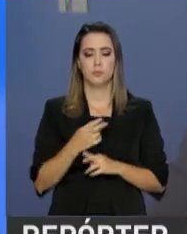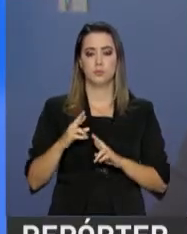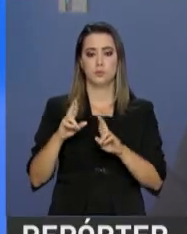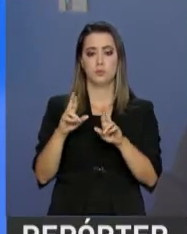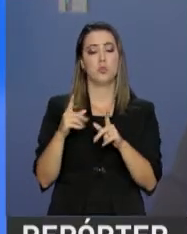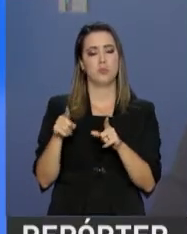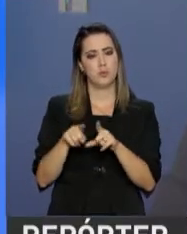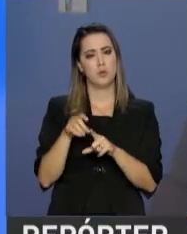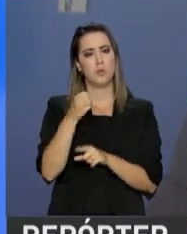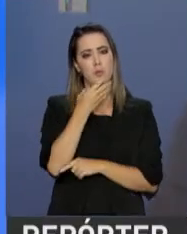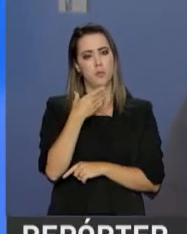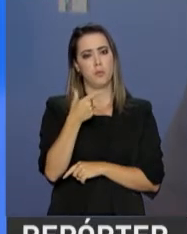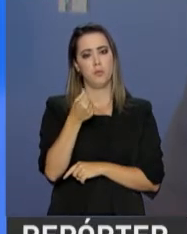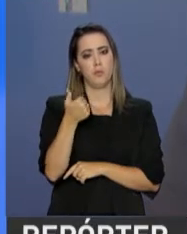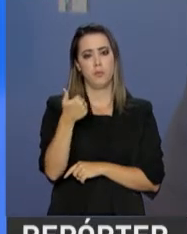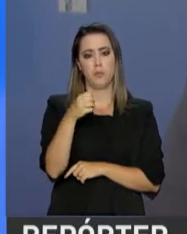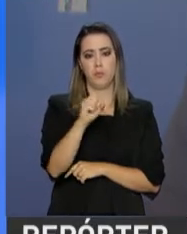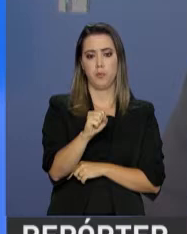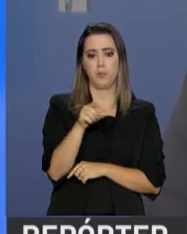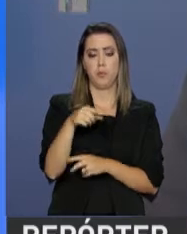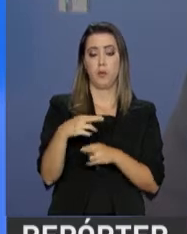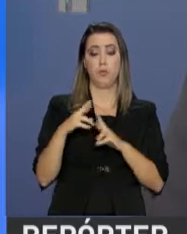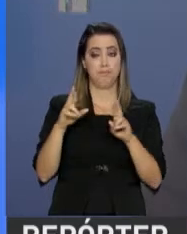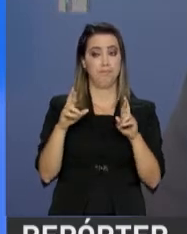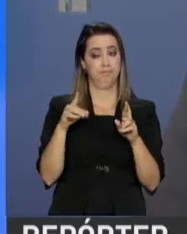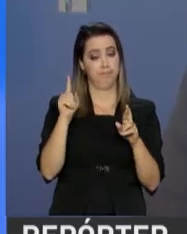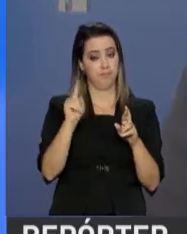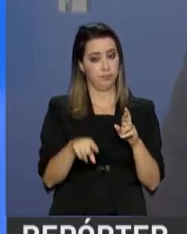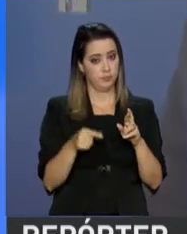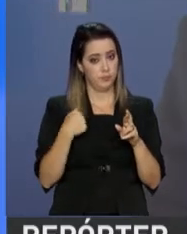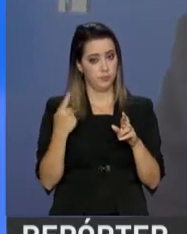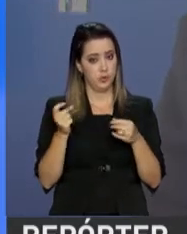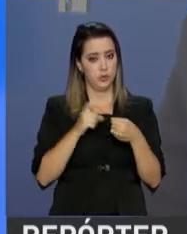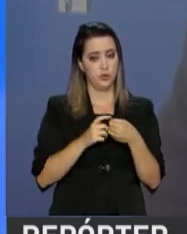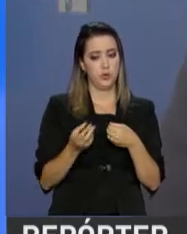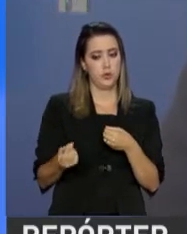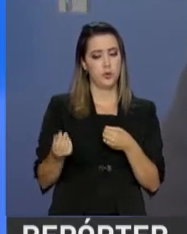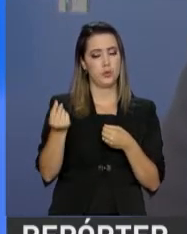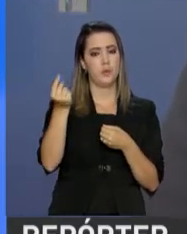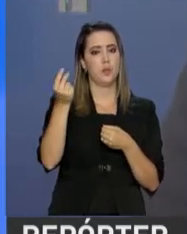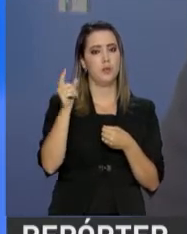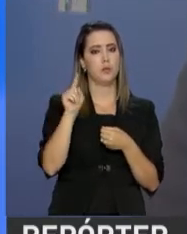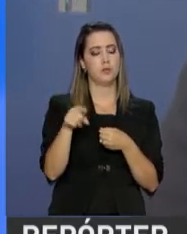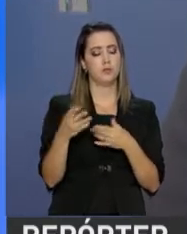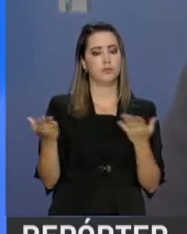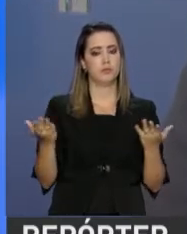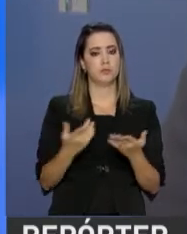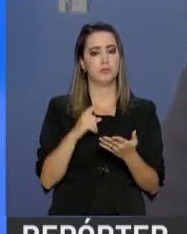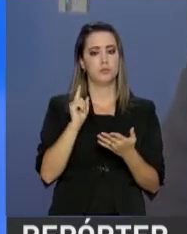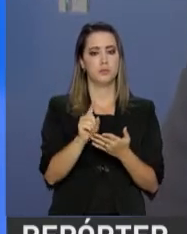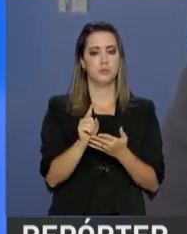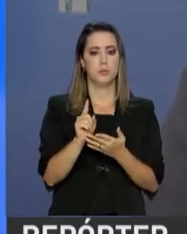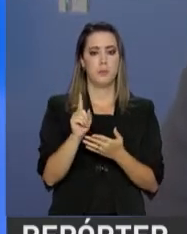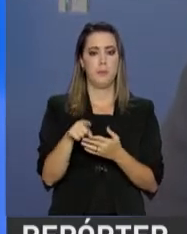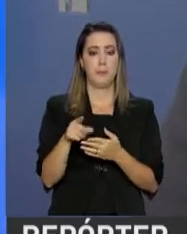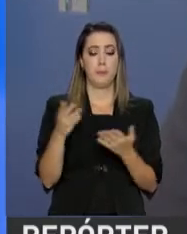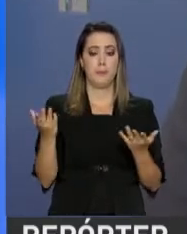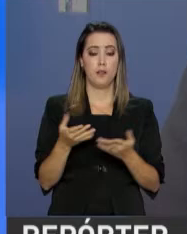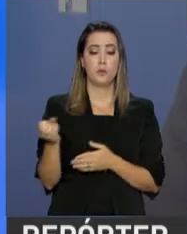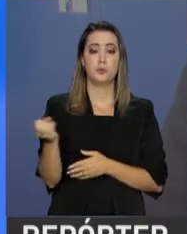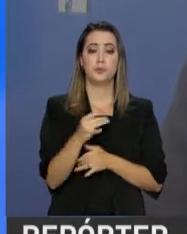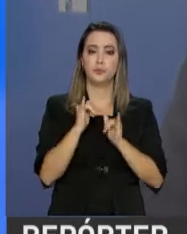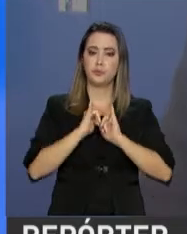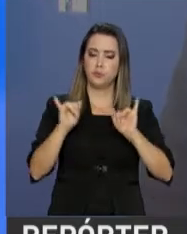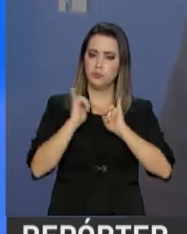para 2018 na expectativa de retomada de preço do mercado é e com essa notícia